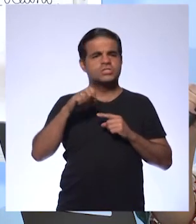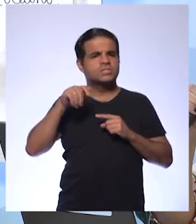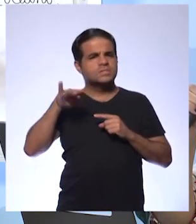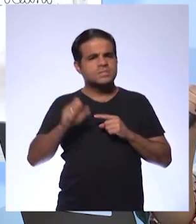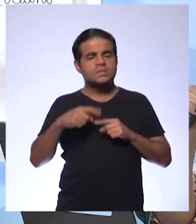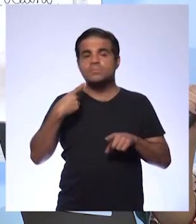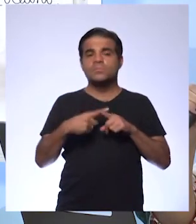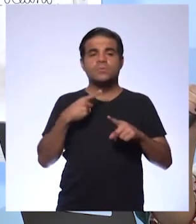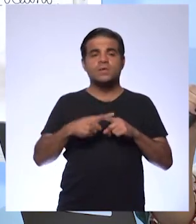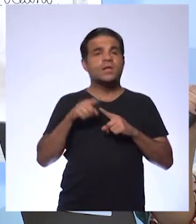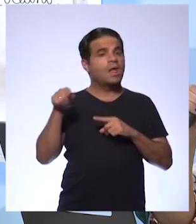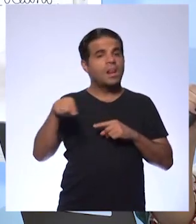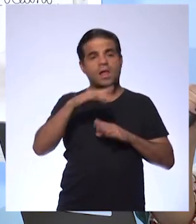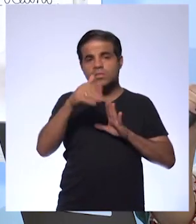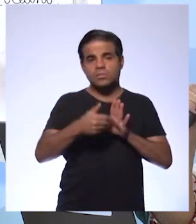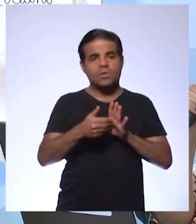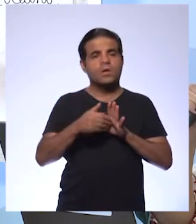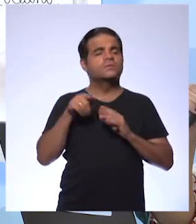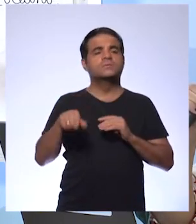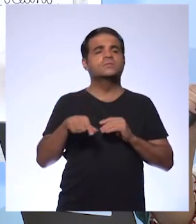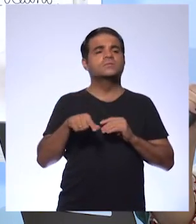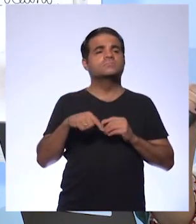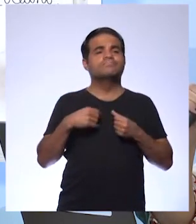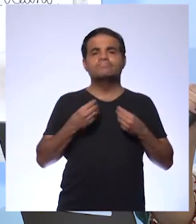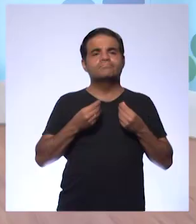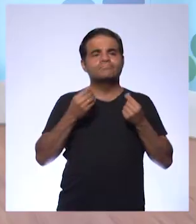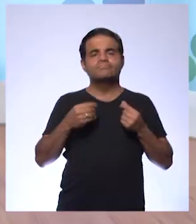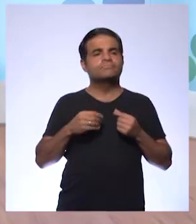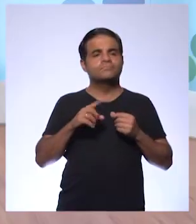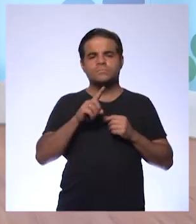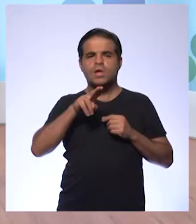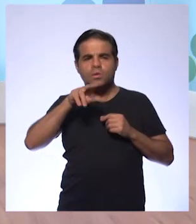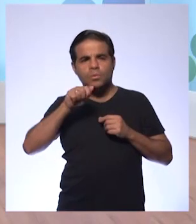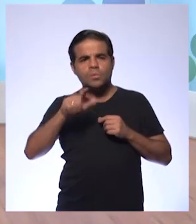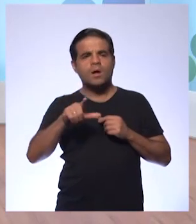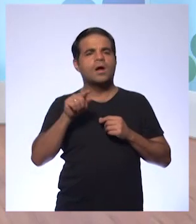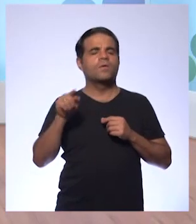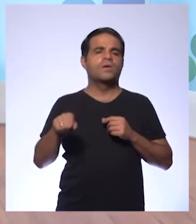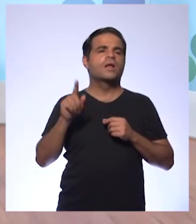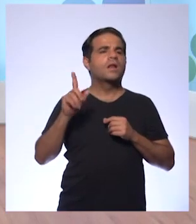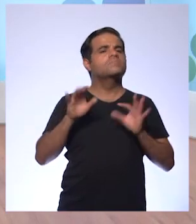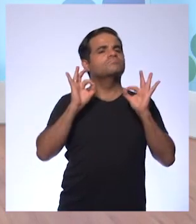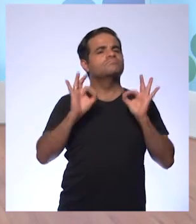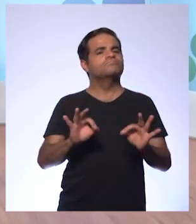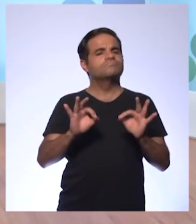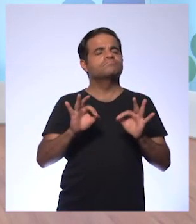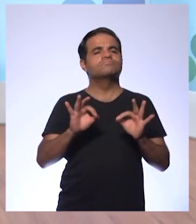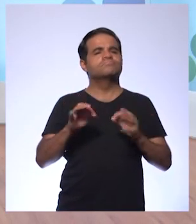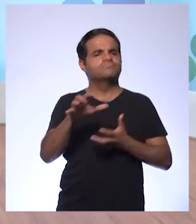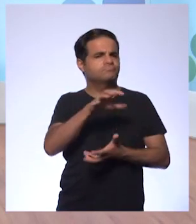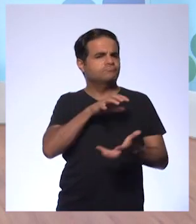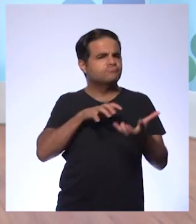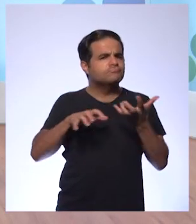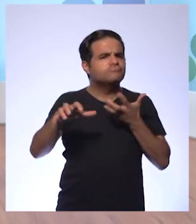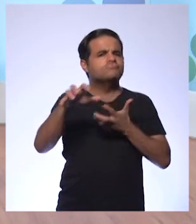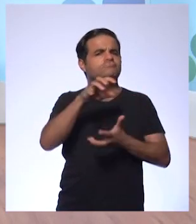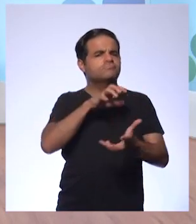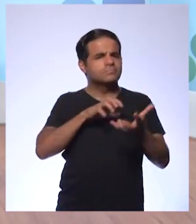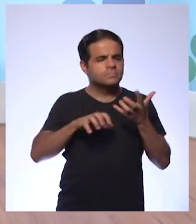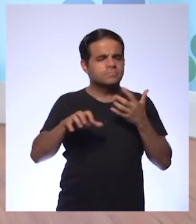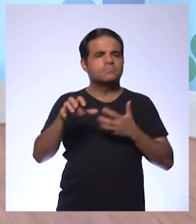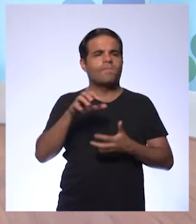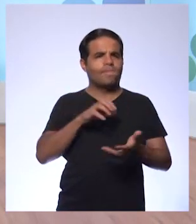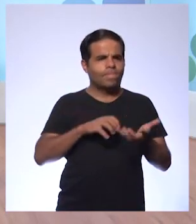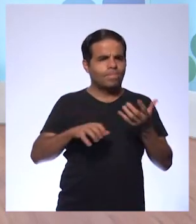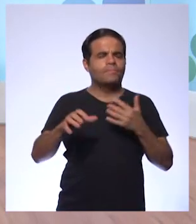Porque ela é toda dual. Ela é justamente esse conflito de São os contrastes.